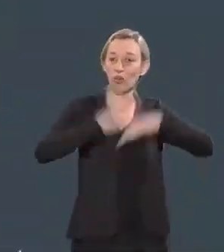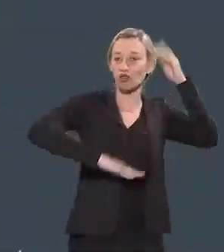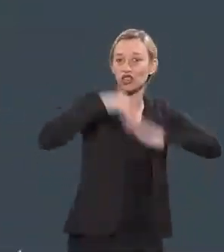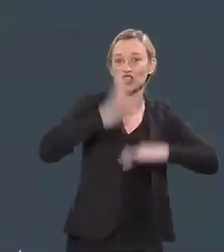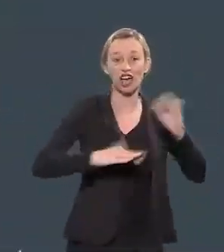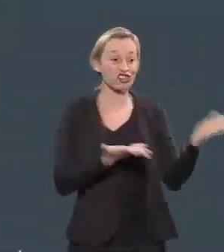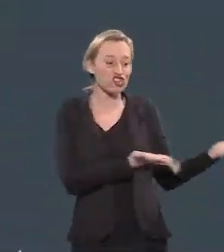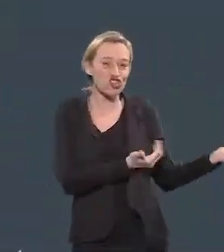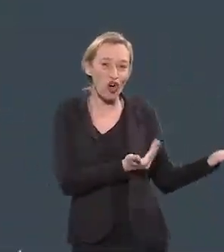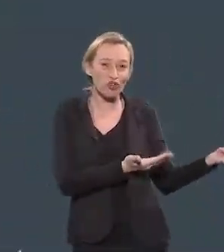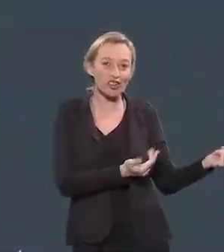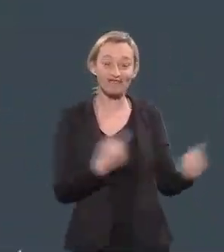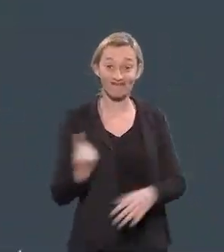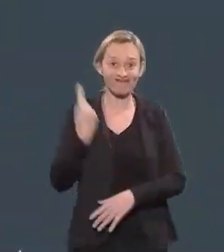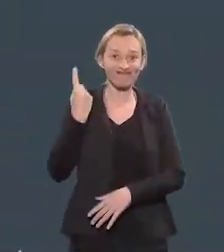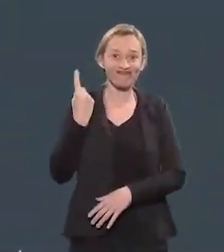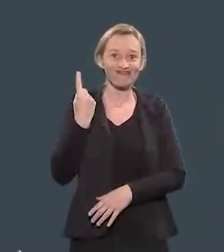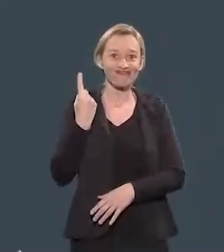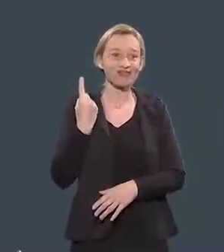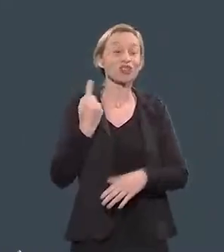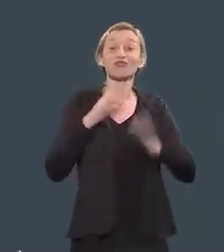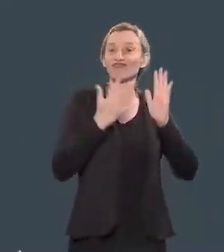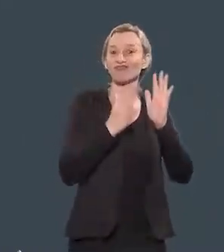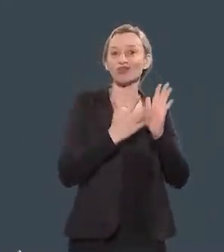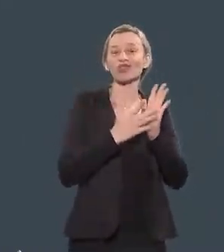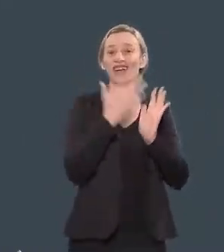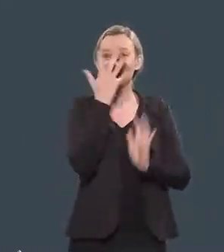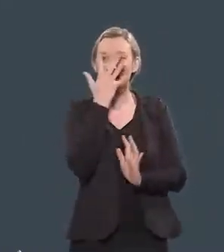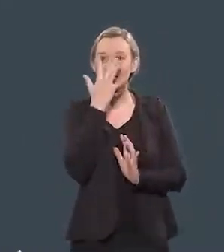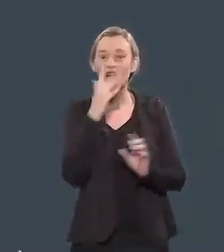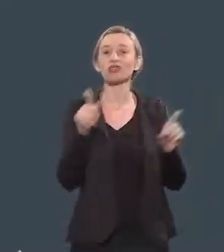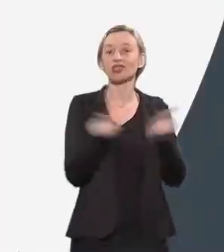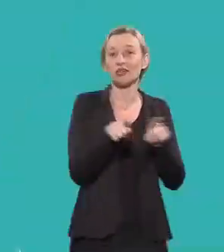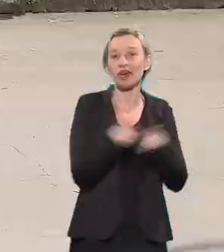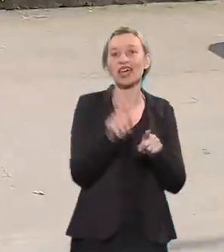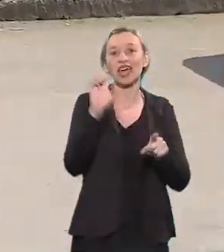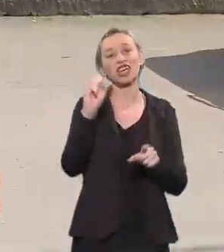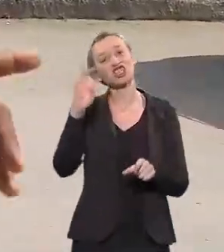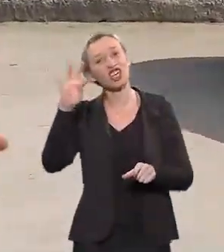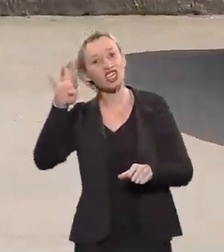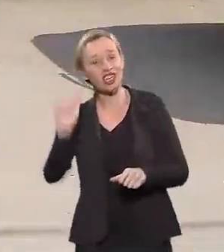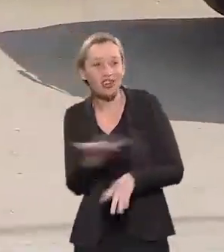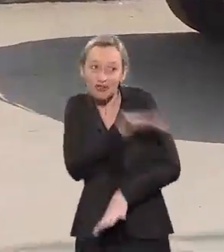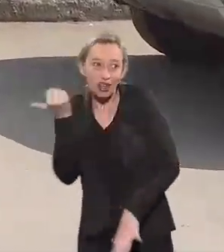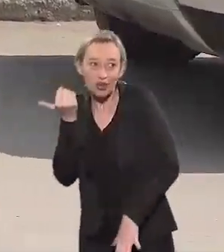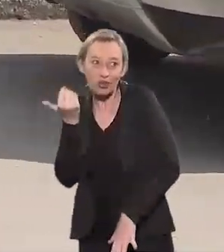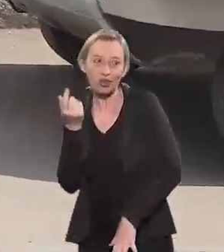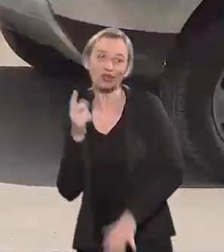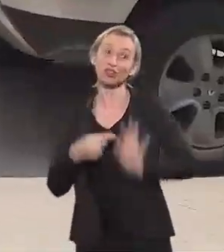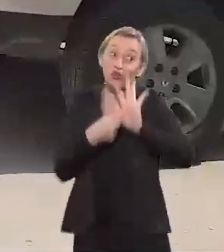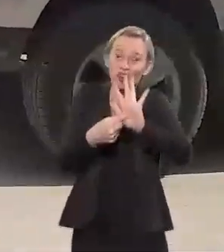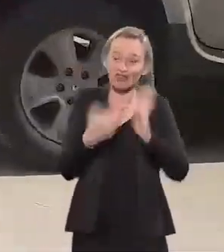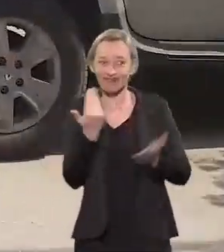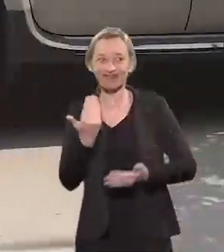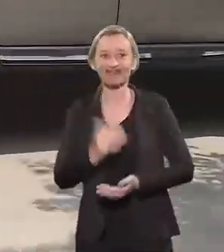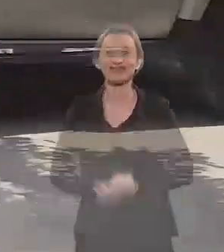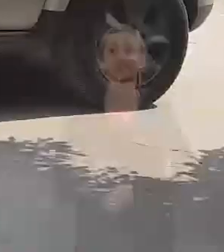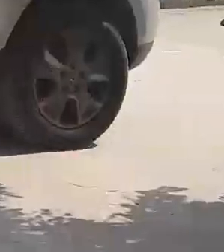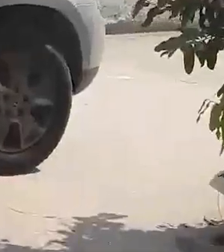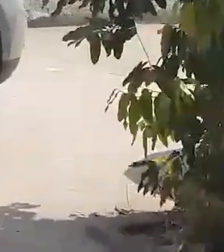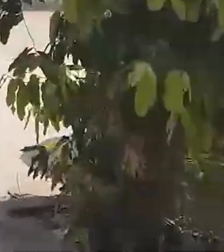capacitação profissional de jovens e adultos no ramo do carnaval e da estética. Vem comigo que eu te conto essa